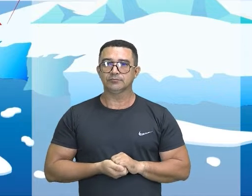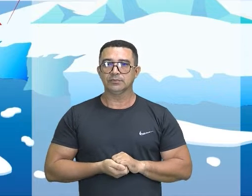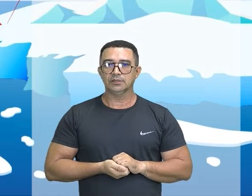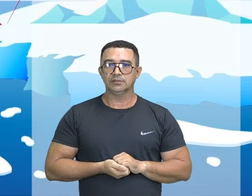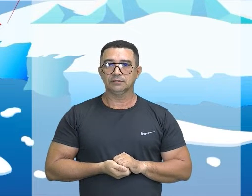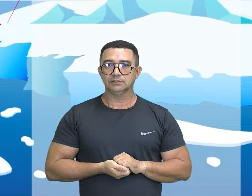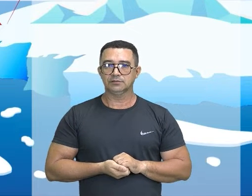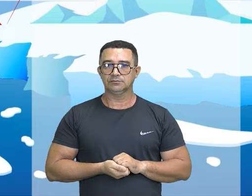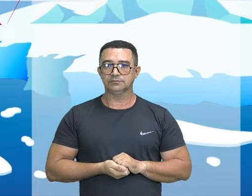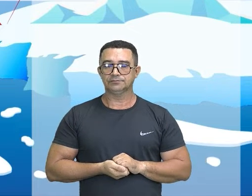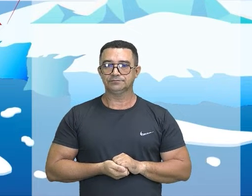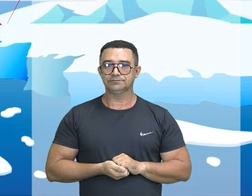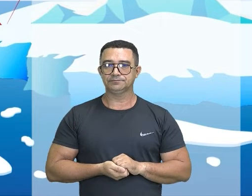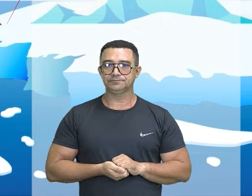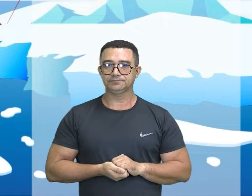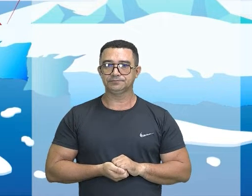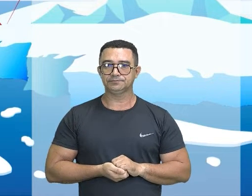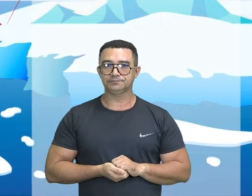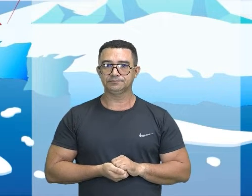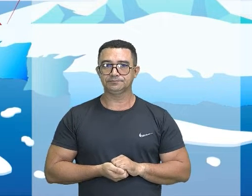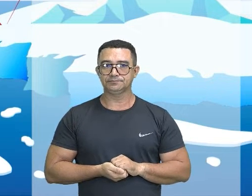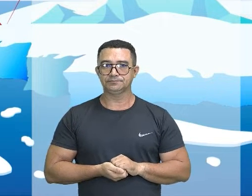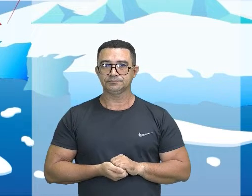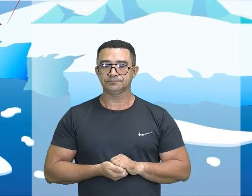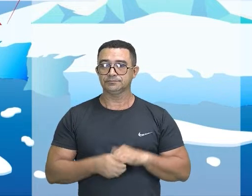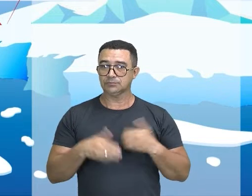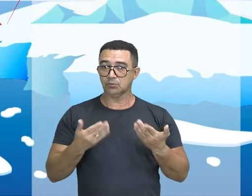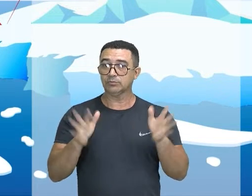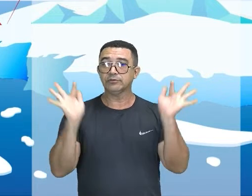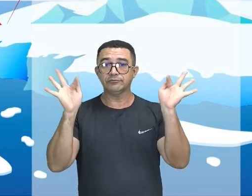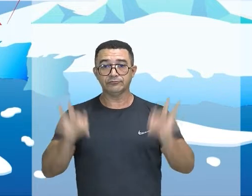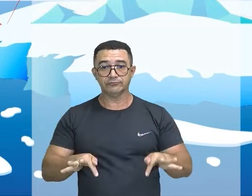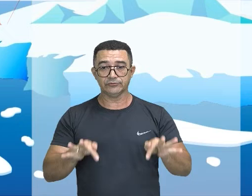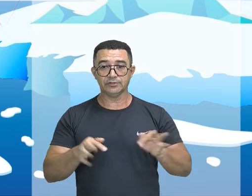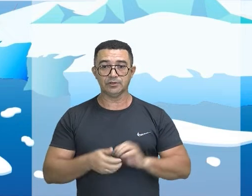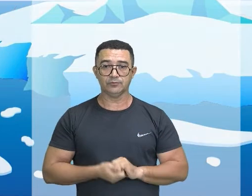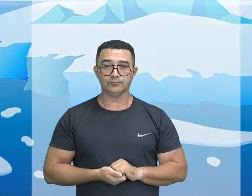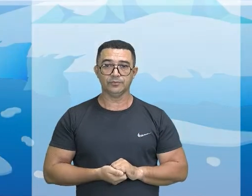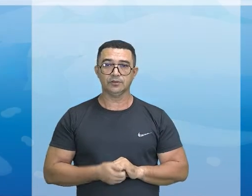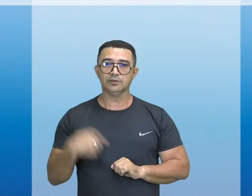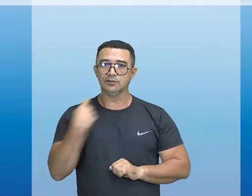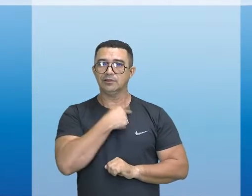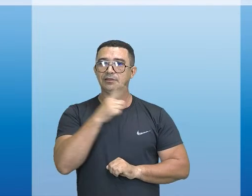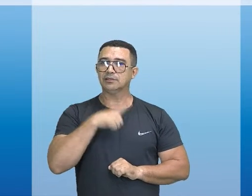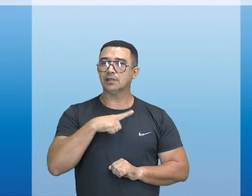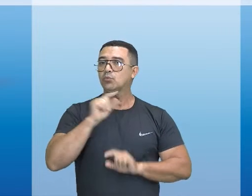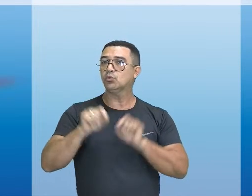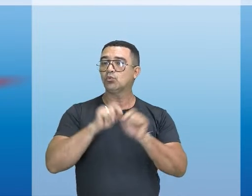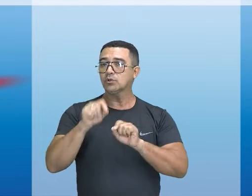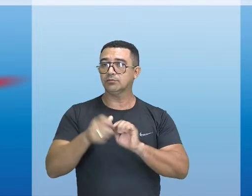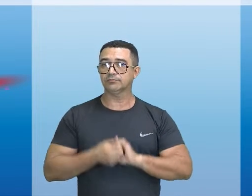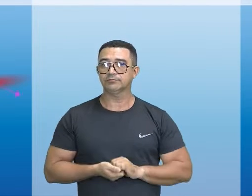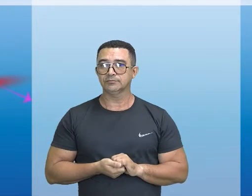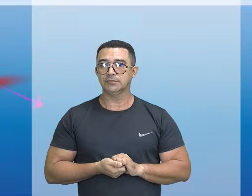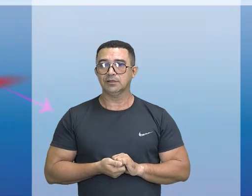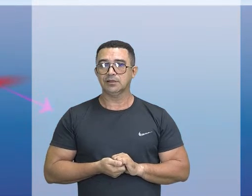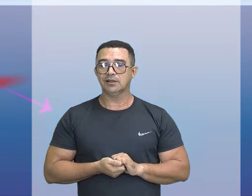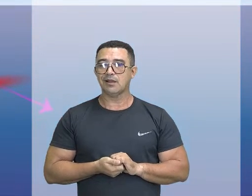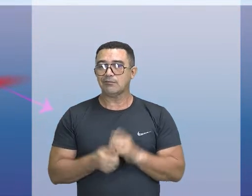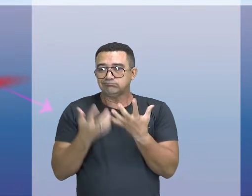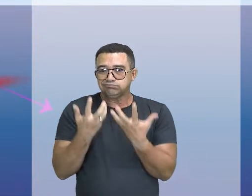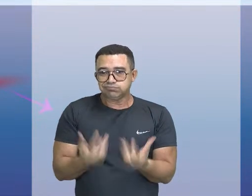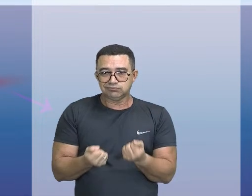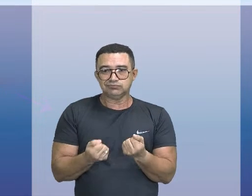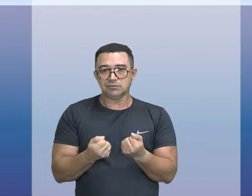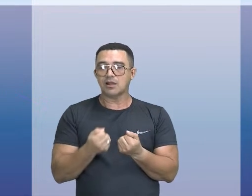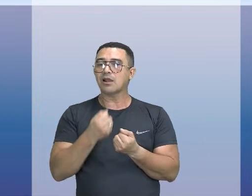do albedo, né, professor? Exatamente. E por último, nós temos o aumento da absorção de